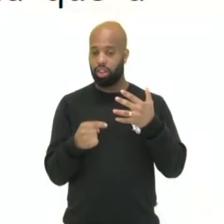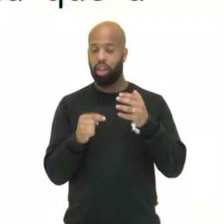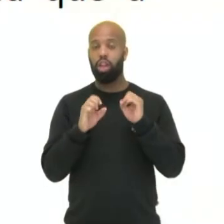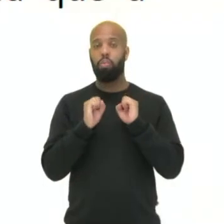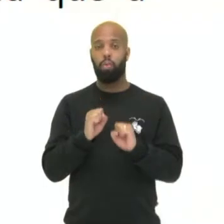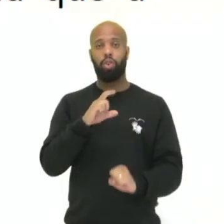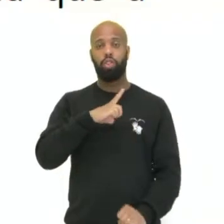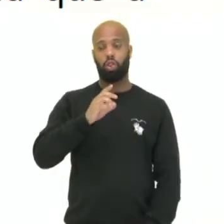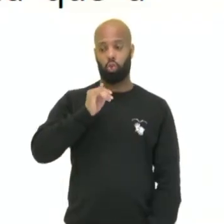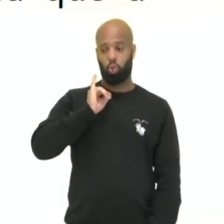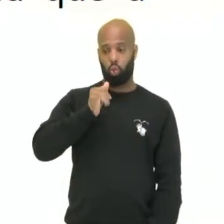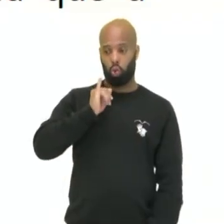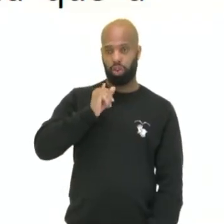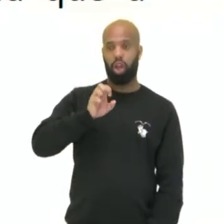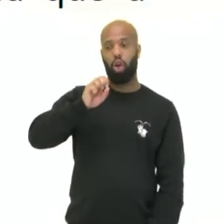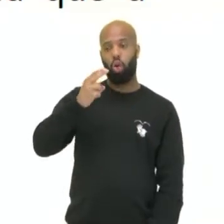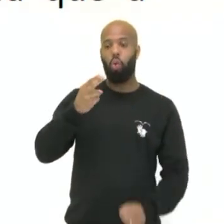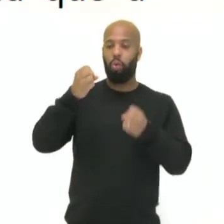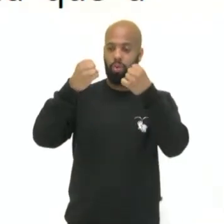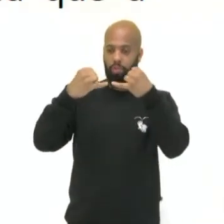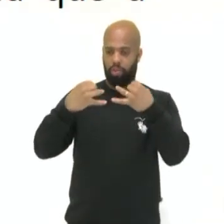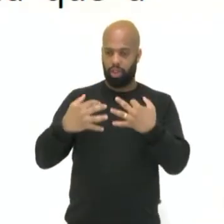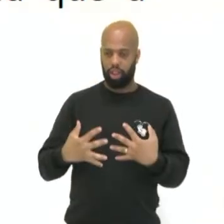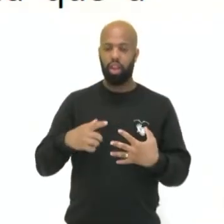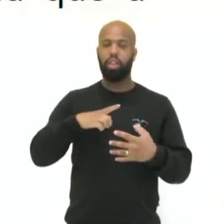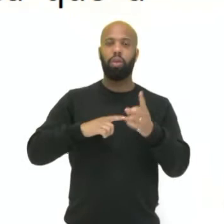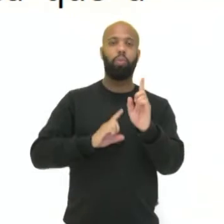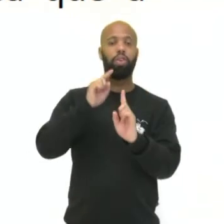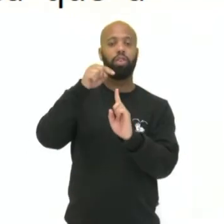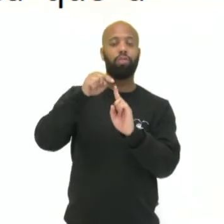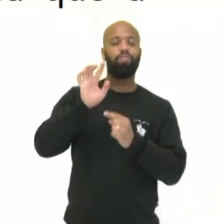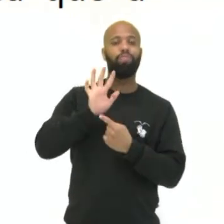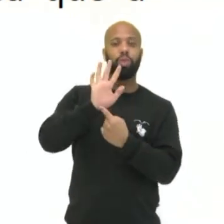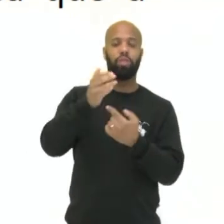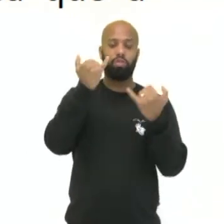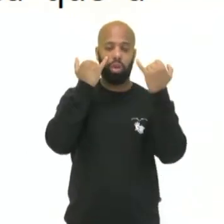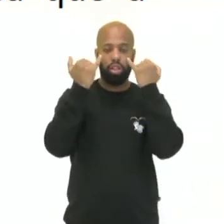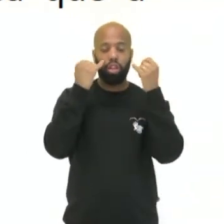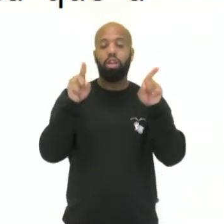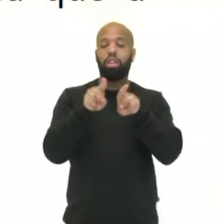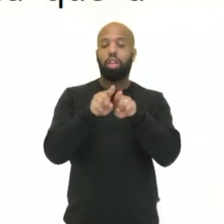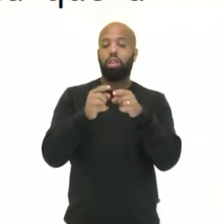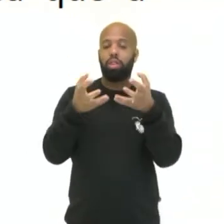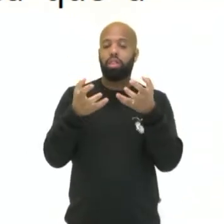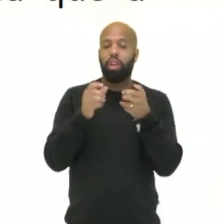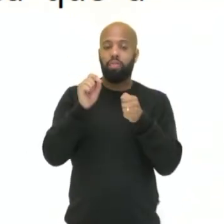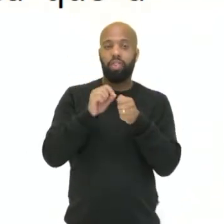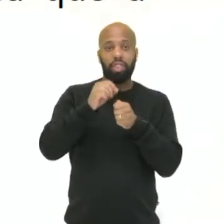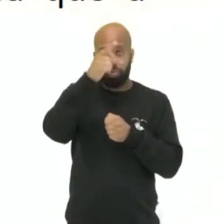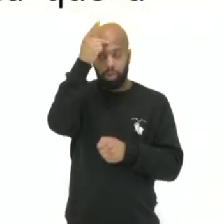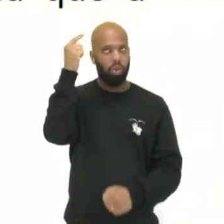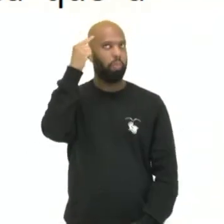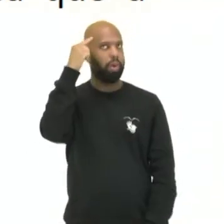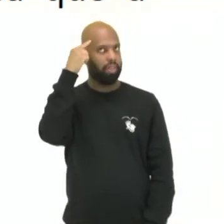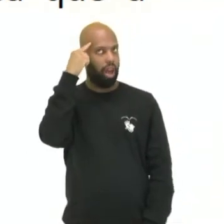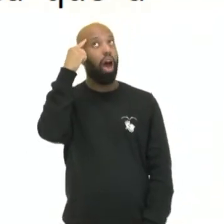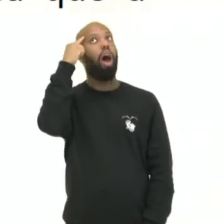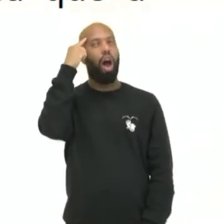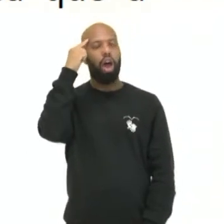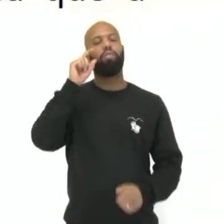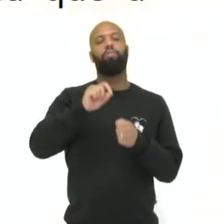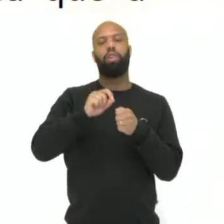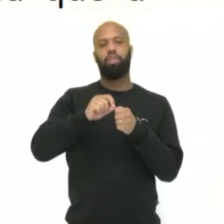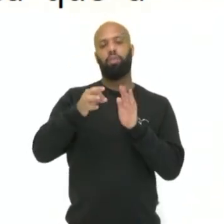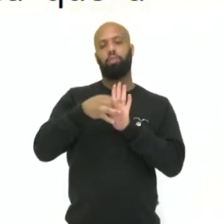um relato. Tem o intuito de informar ao mesmo tempo que prevê criar uma opinião dos leitores. Daí sua função social